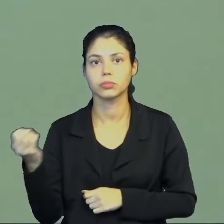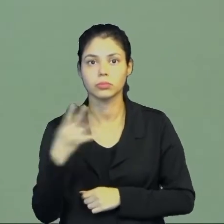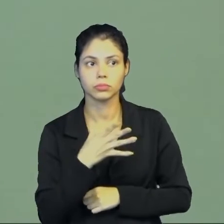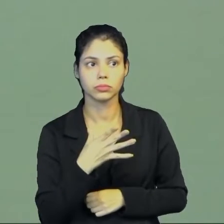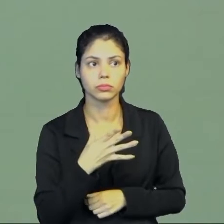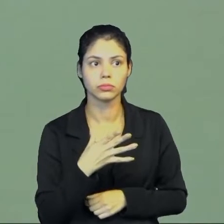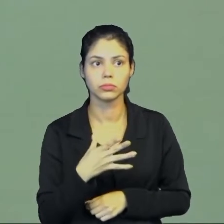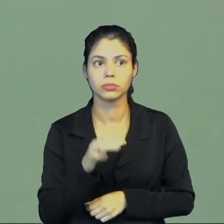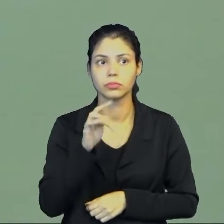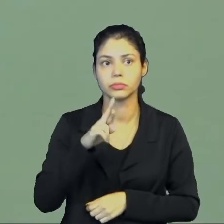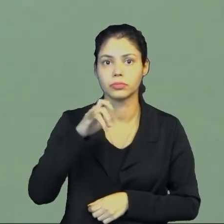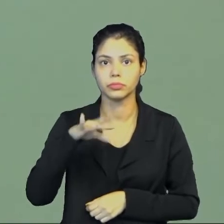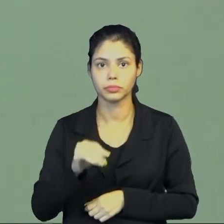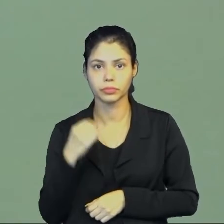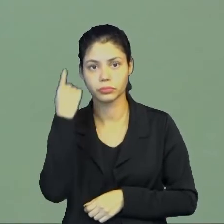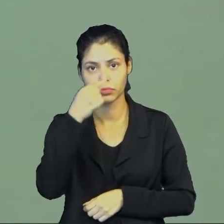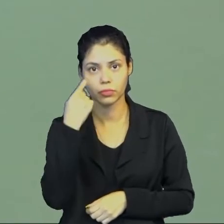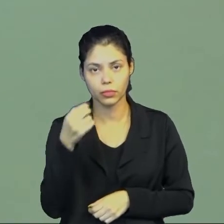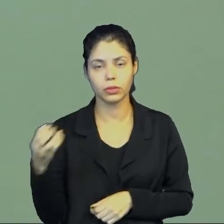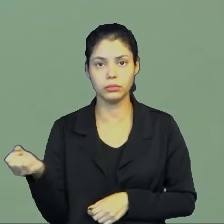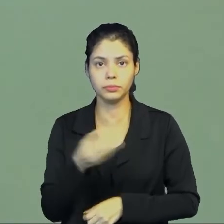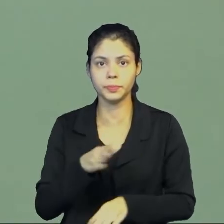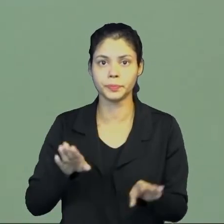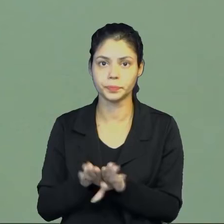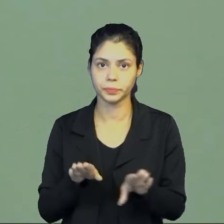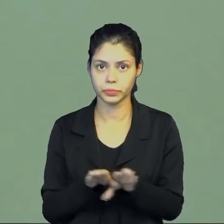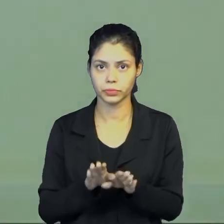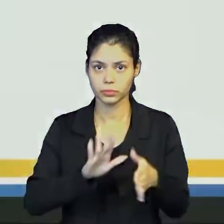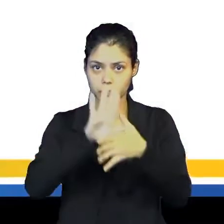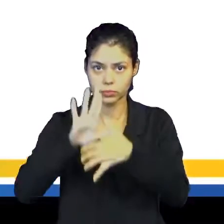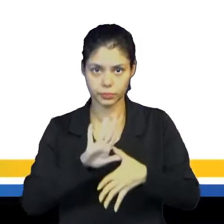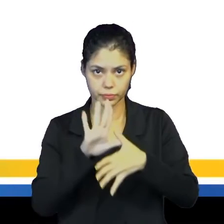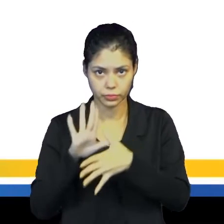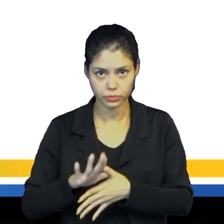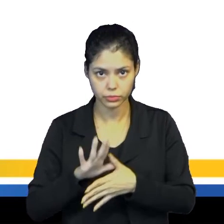grande confederação, né, formando-se ali a Grande América.